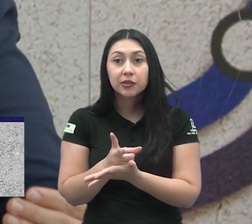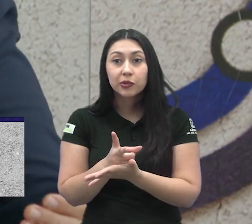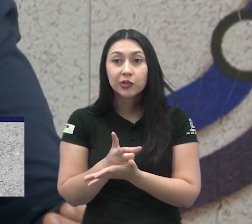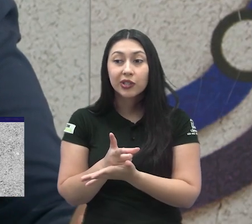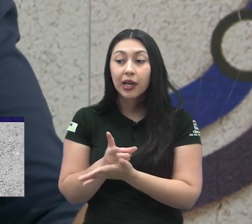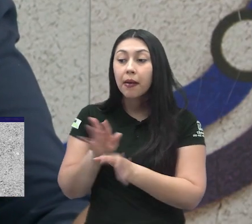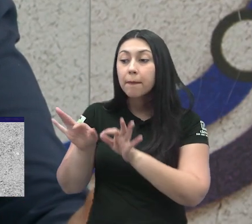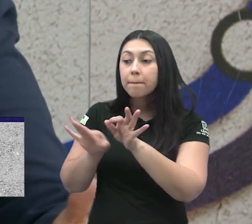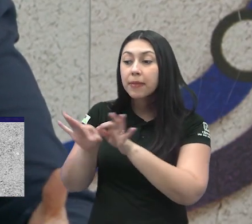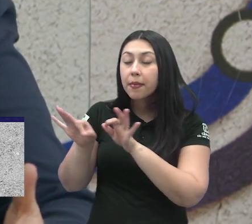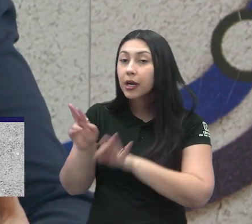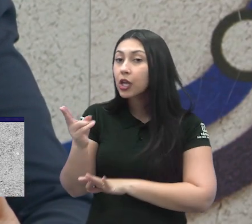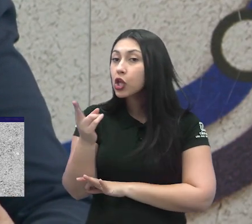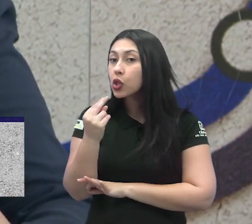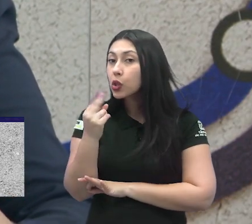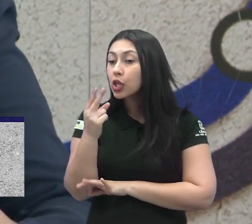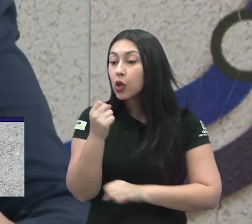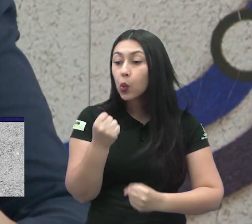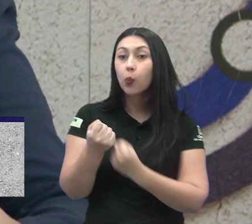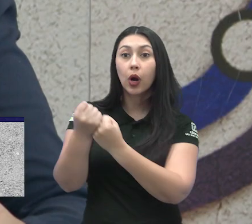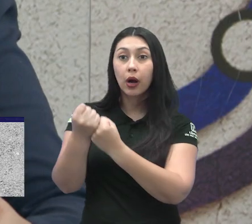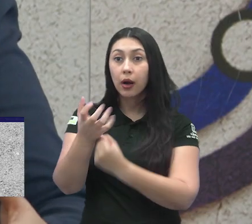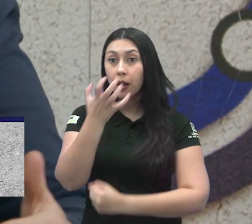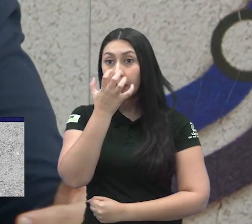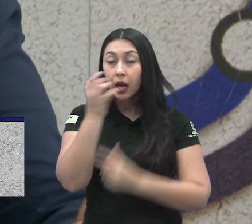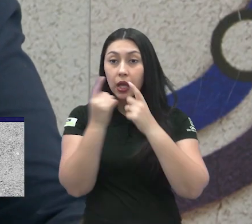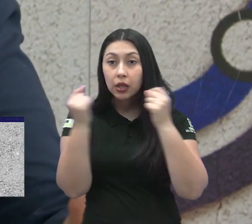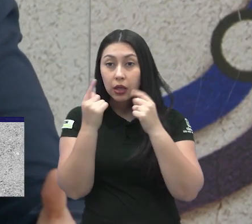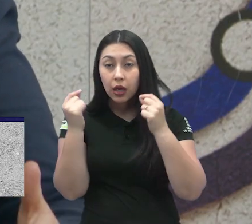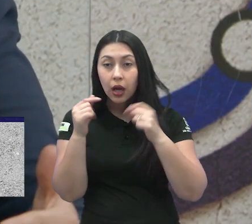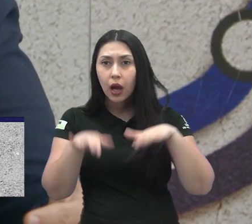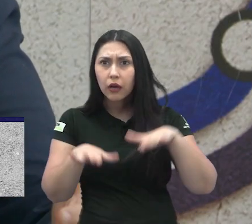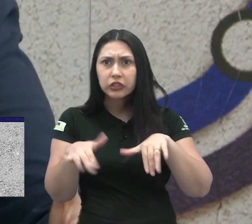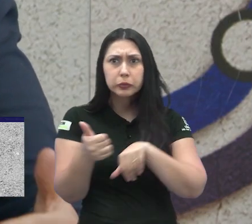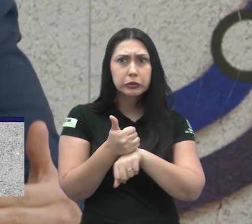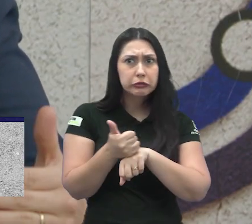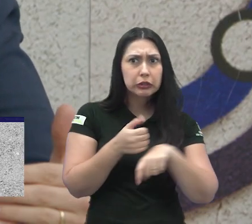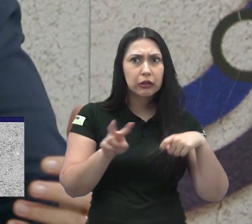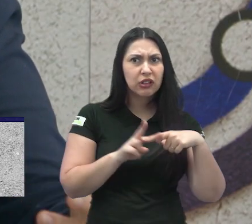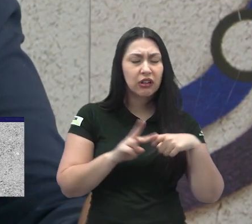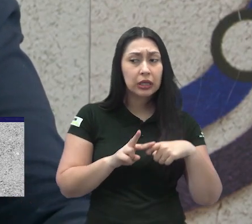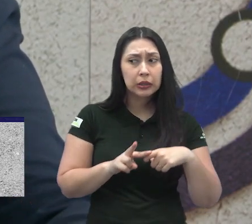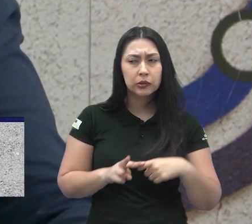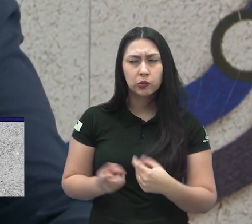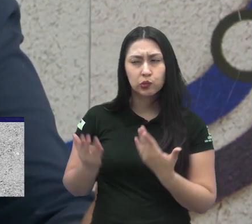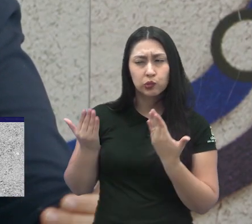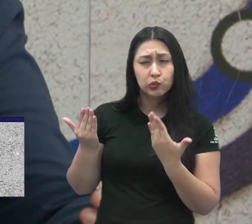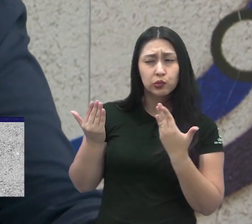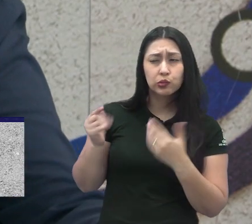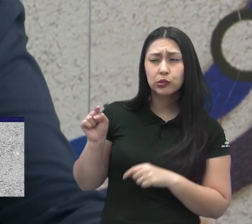com uma dieta coadjuvante para cães e gatos, eu percebo alguns receios de alguns profissionais acharem que